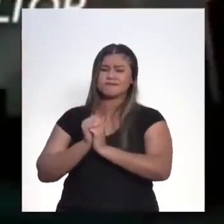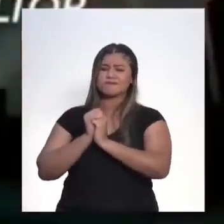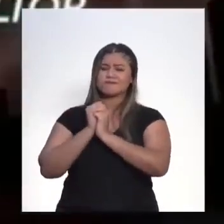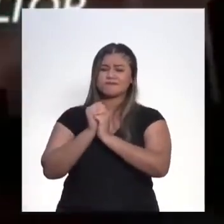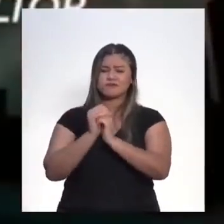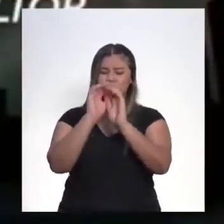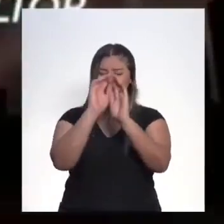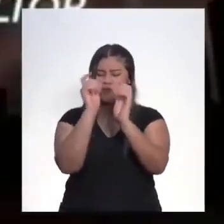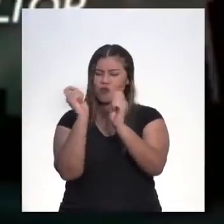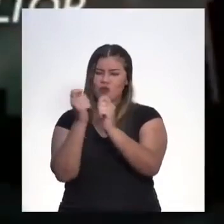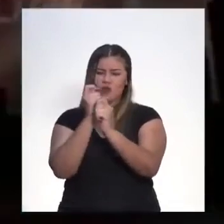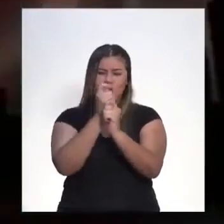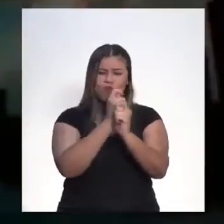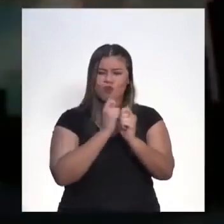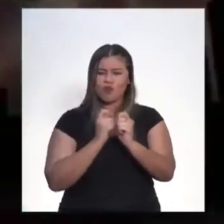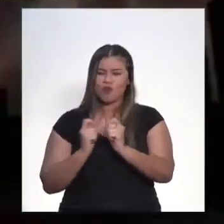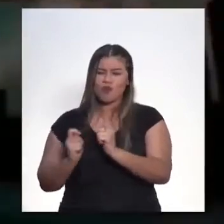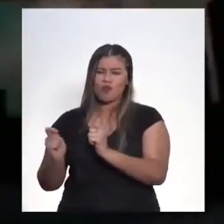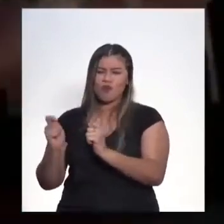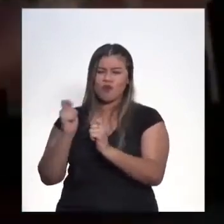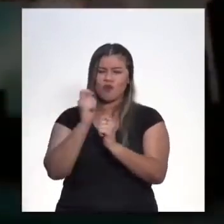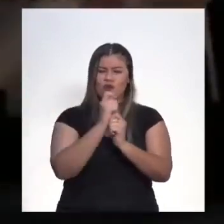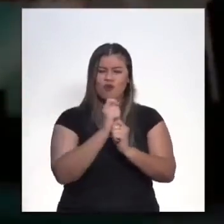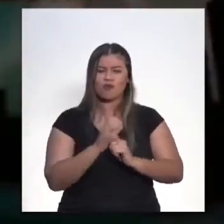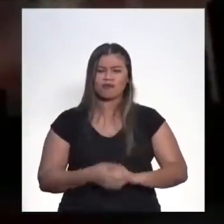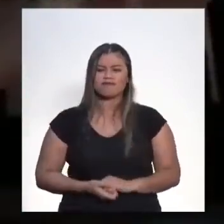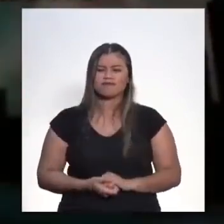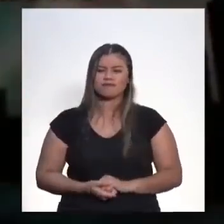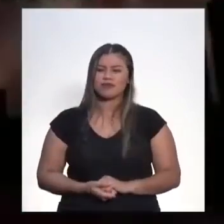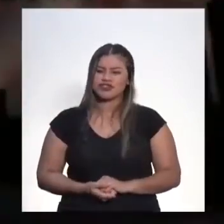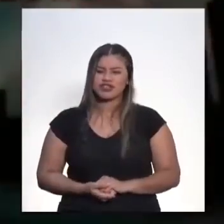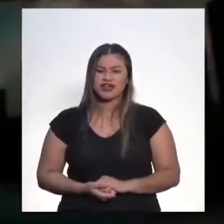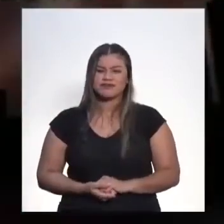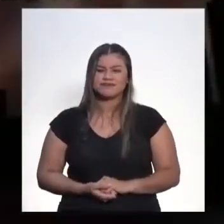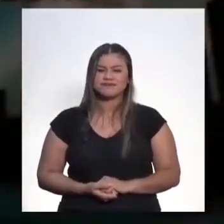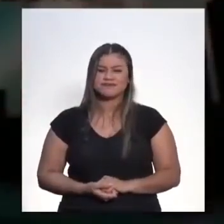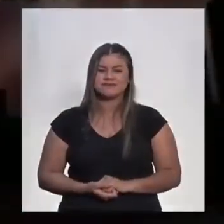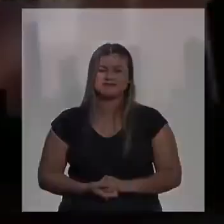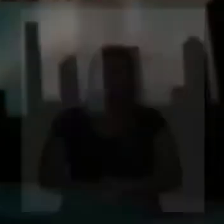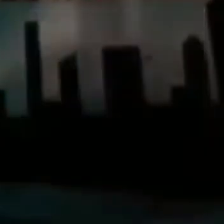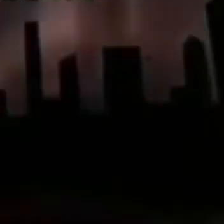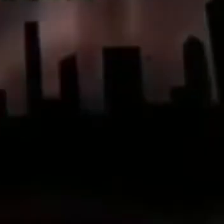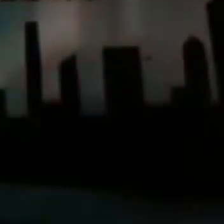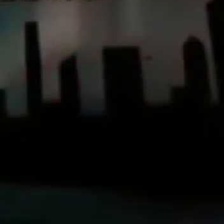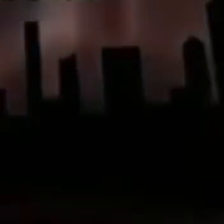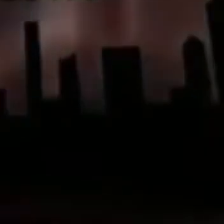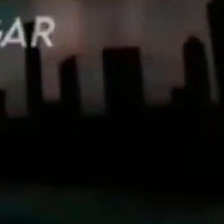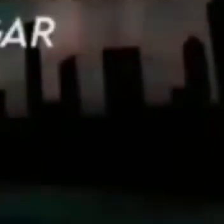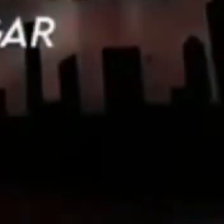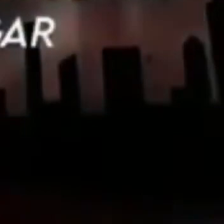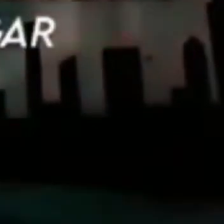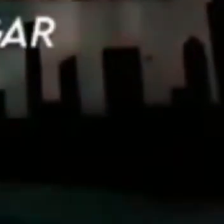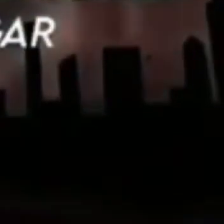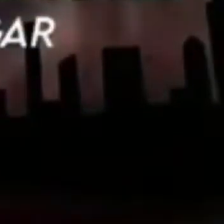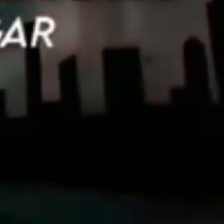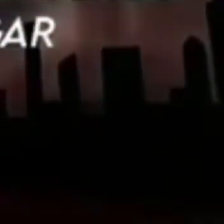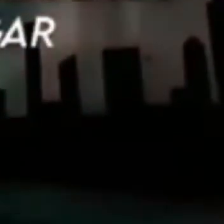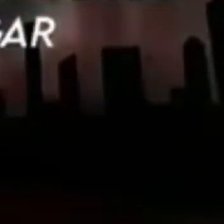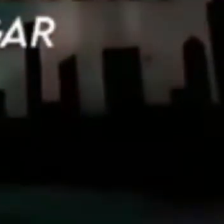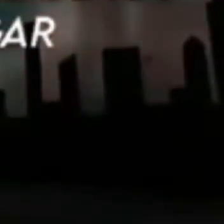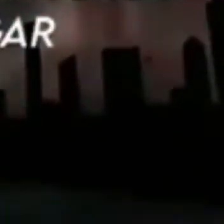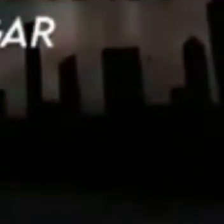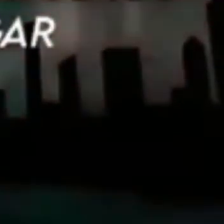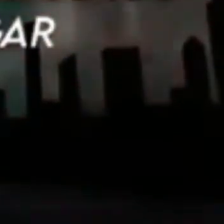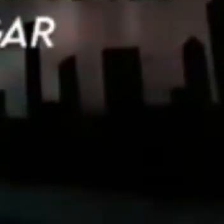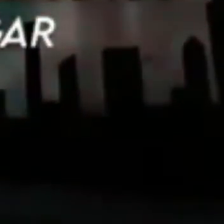by the sculptor. Oh, she don't see the light that's shining deeper than the